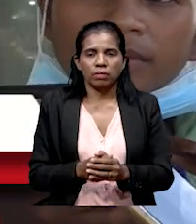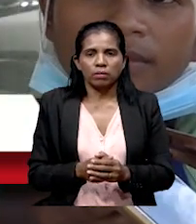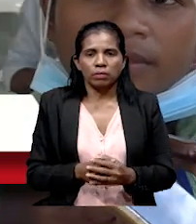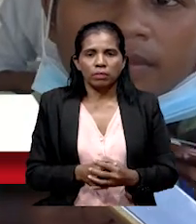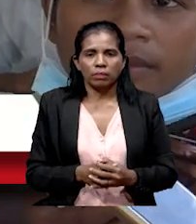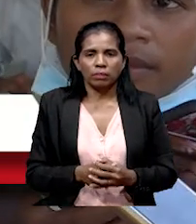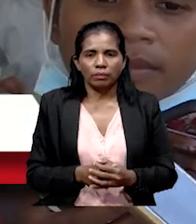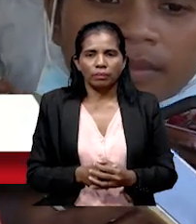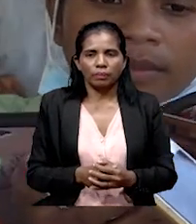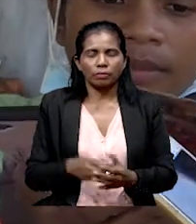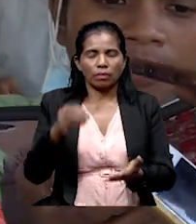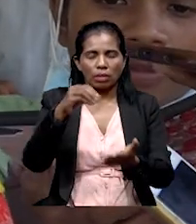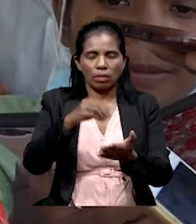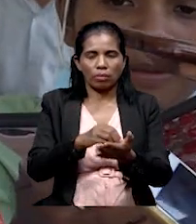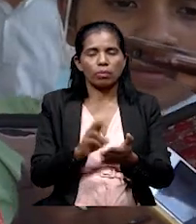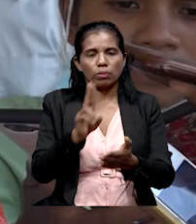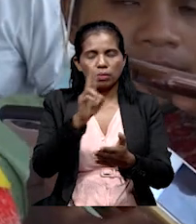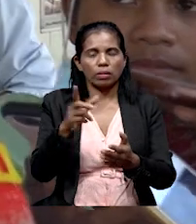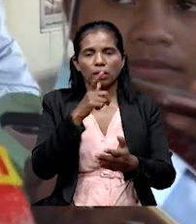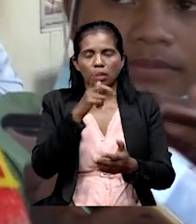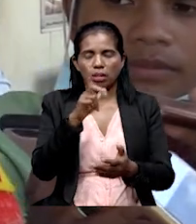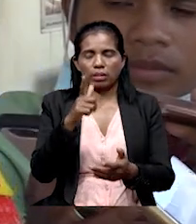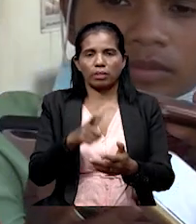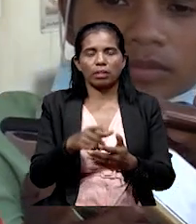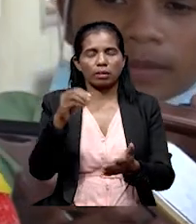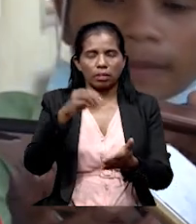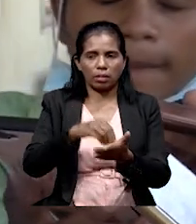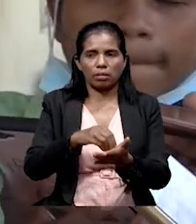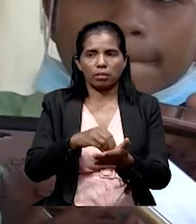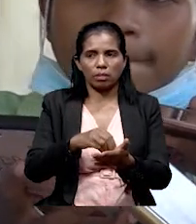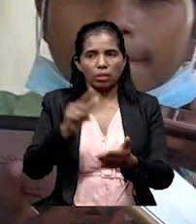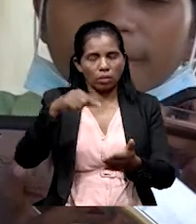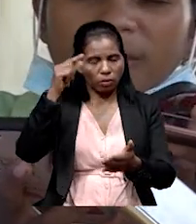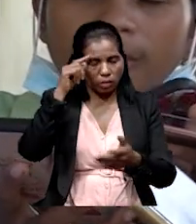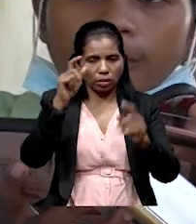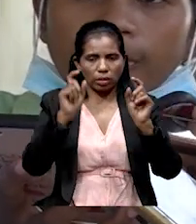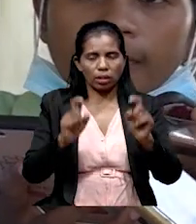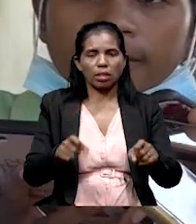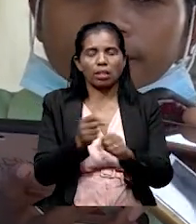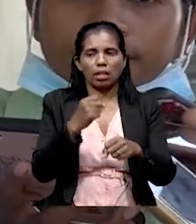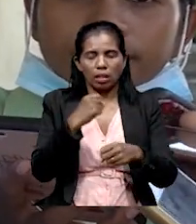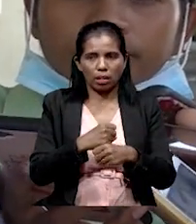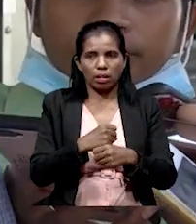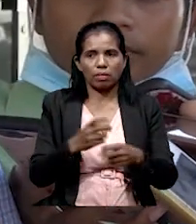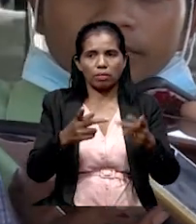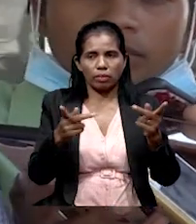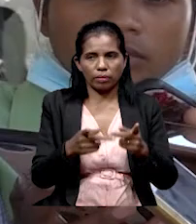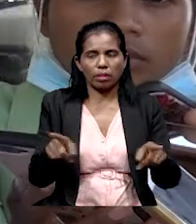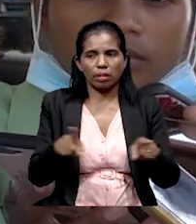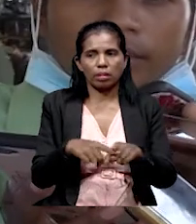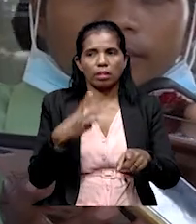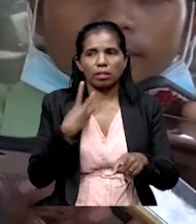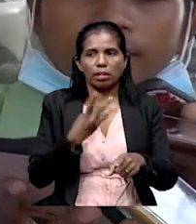o ditia, né, depende investimento né que o governo tem que halo va área né. Nessa amisira